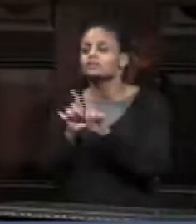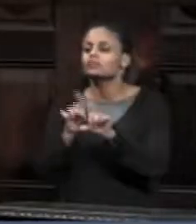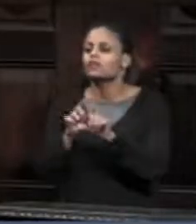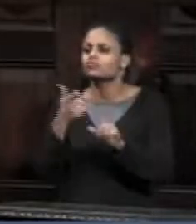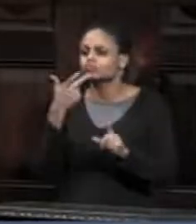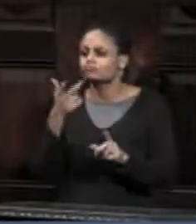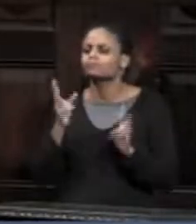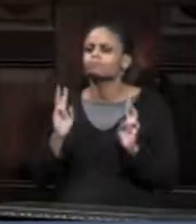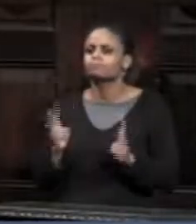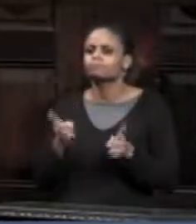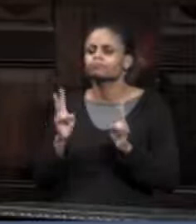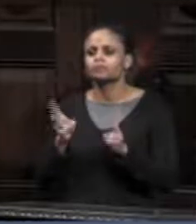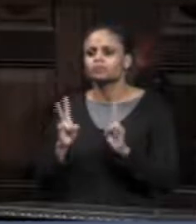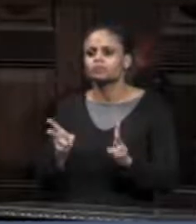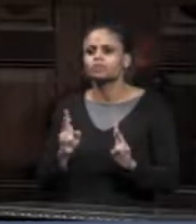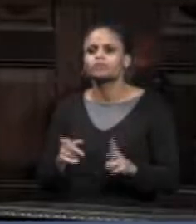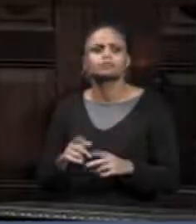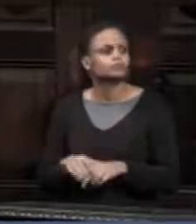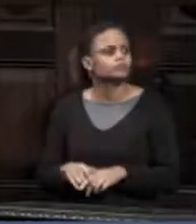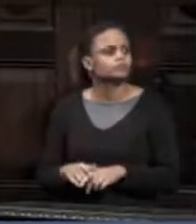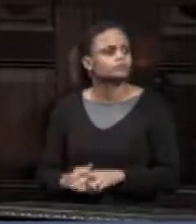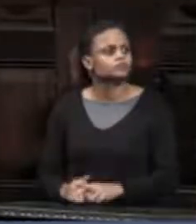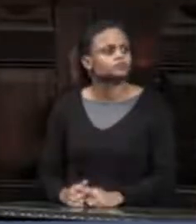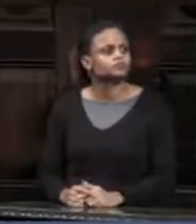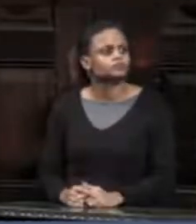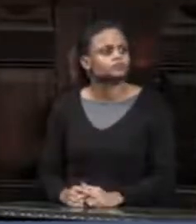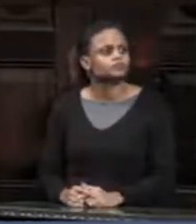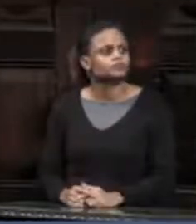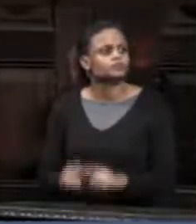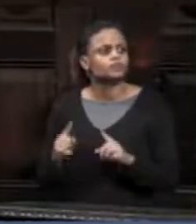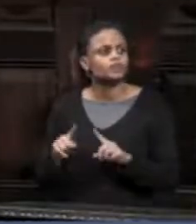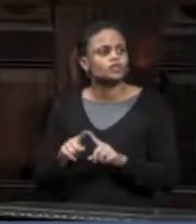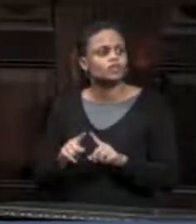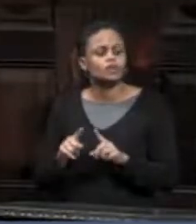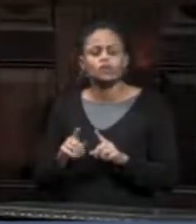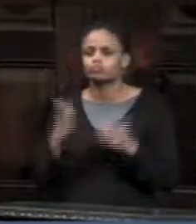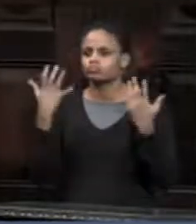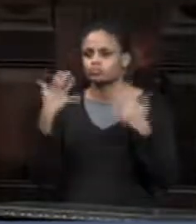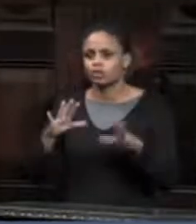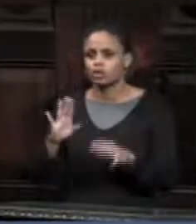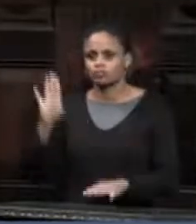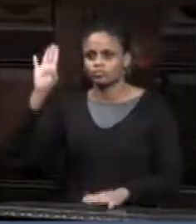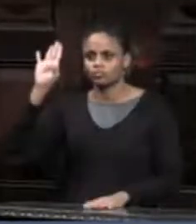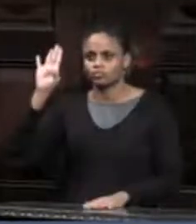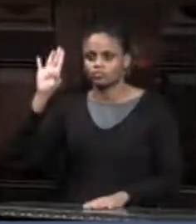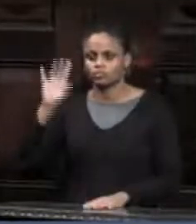repetidamente manifestei a minha intenção de não ser candidato.